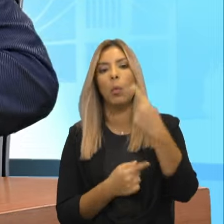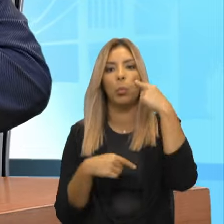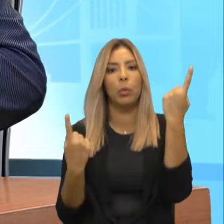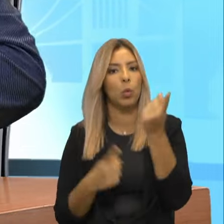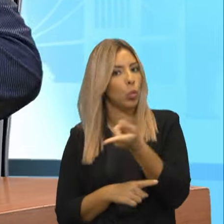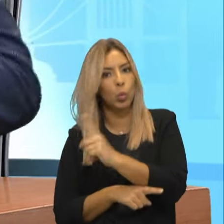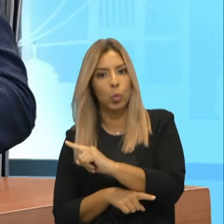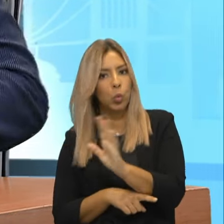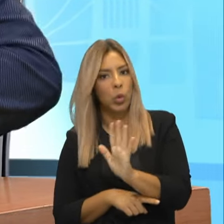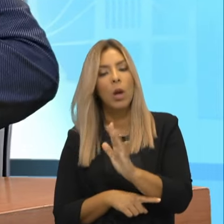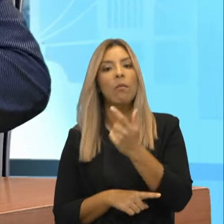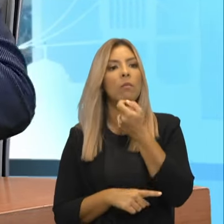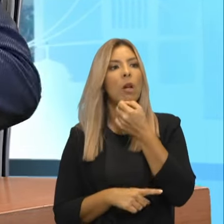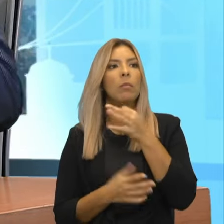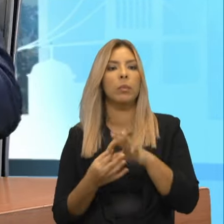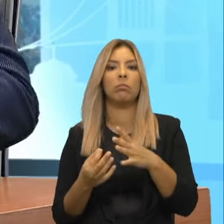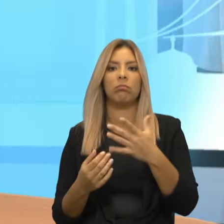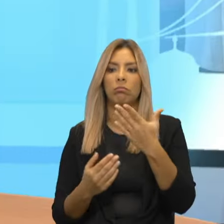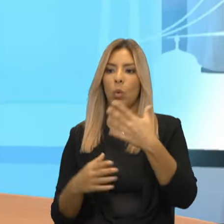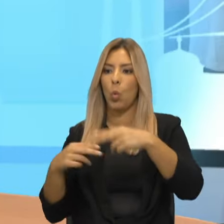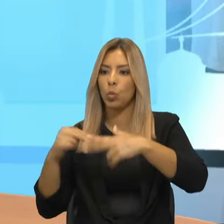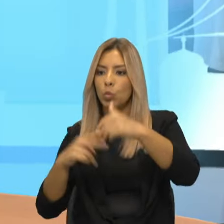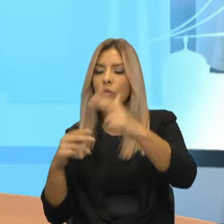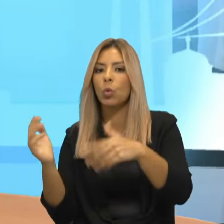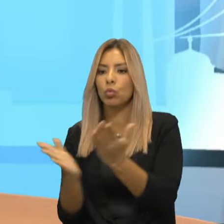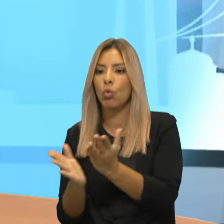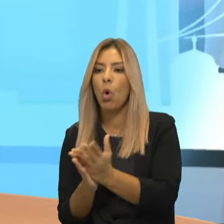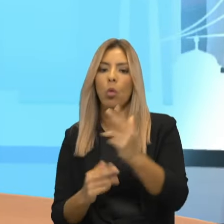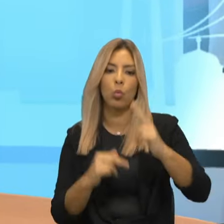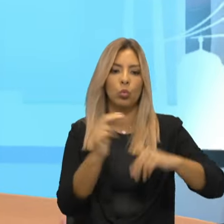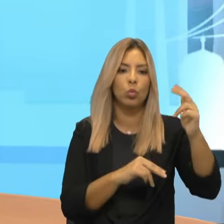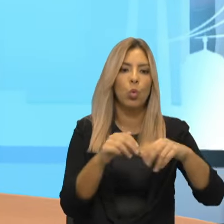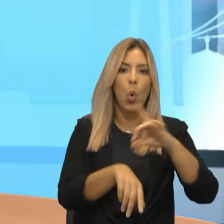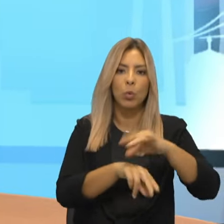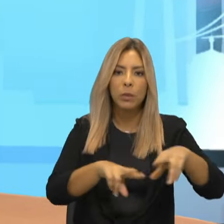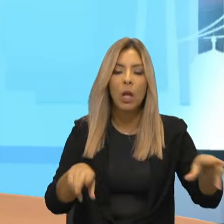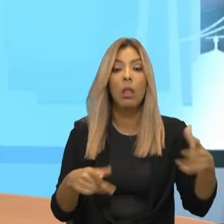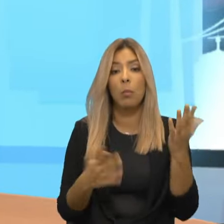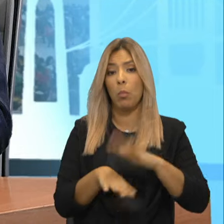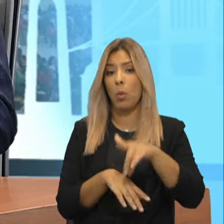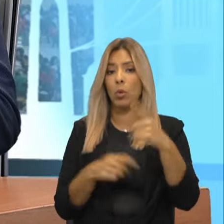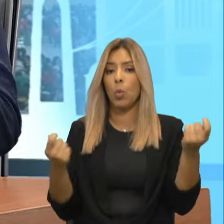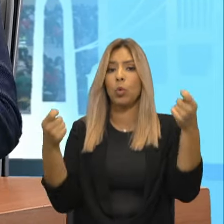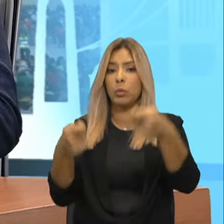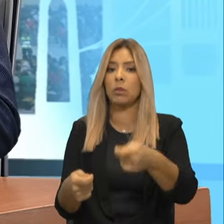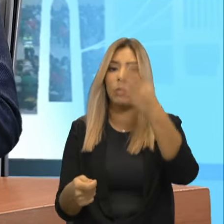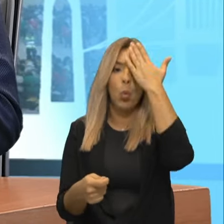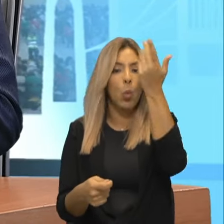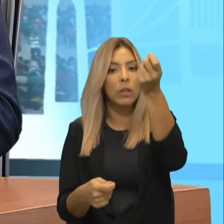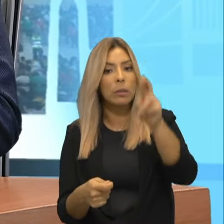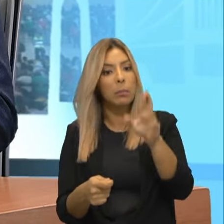falar de investimentos pesados, construções de escolas, hospitais, essas que requerem, de facto, o investimento, para isso é que serve um orçamento. No